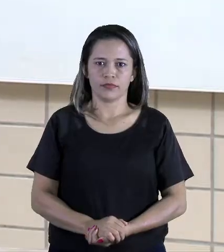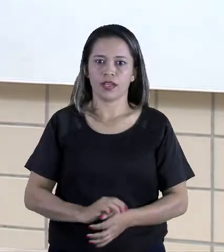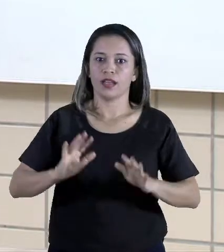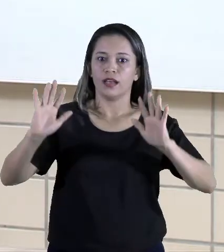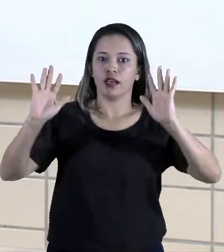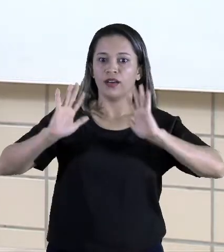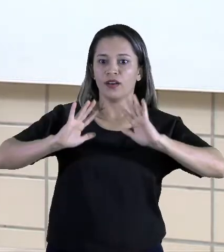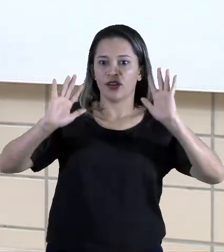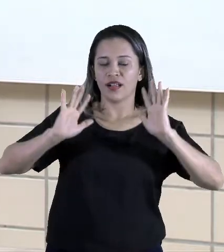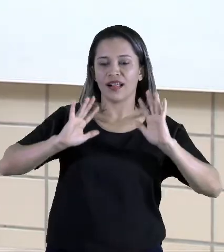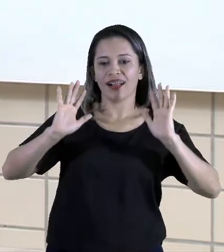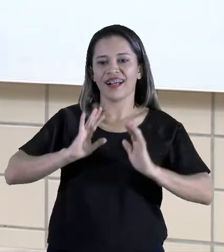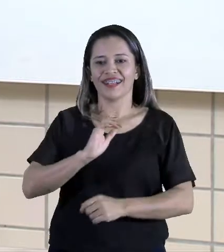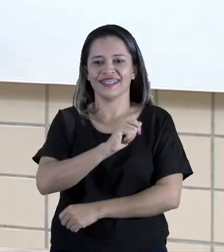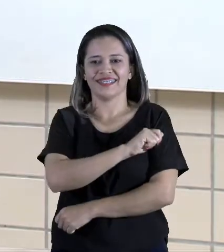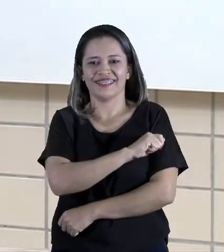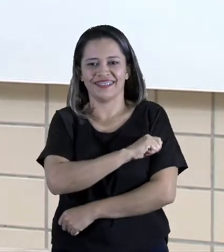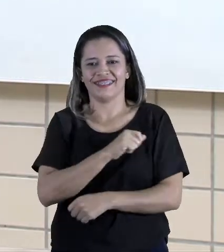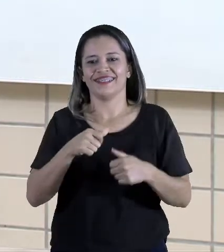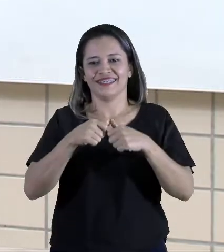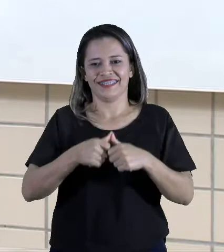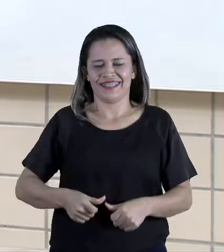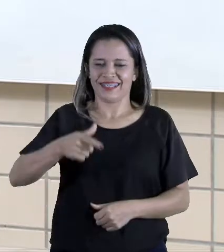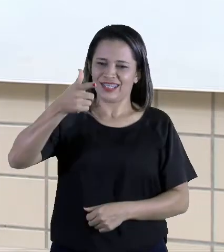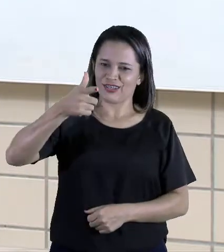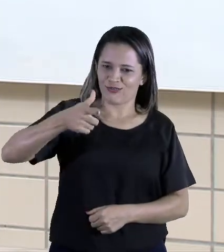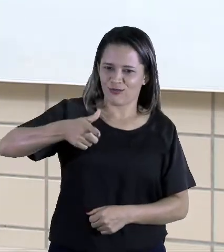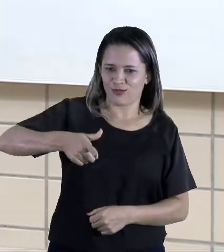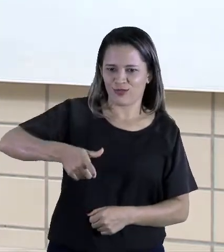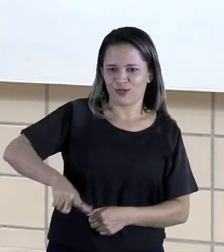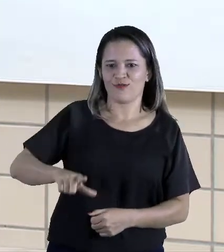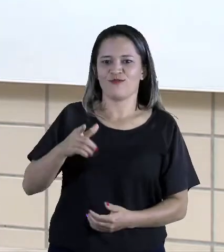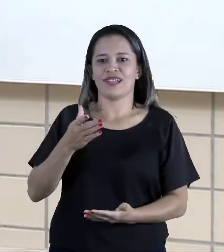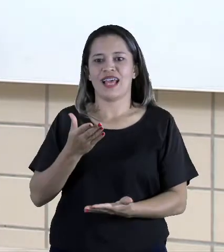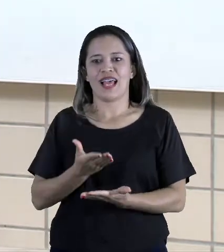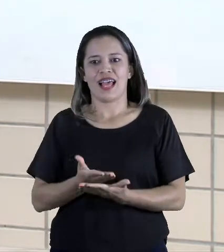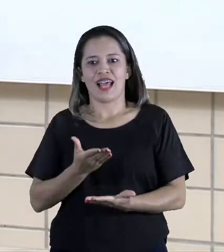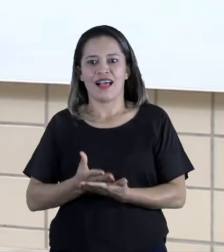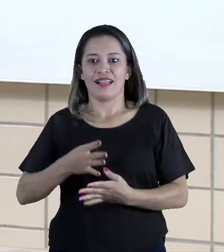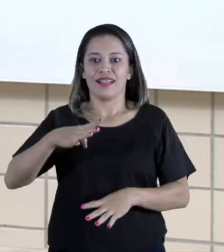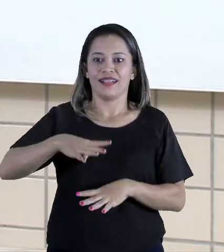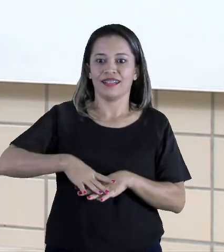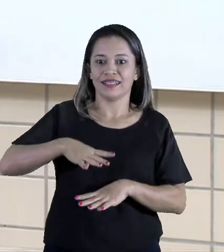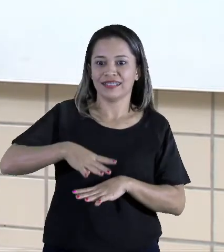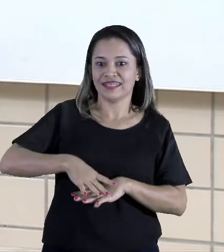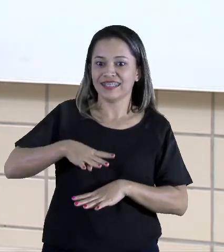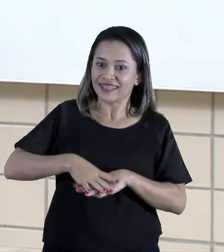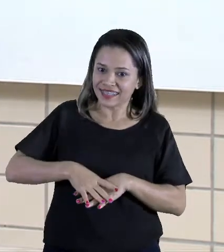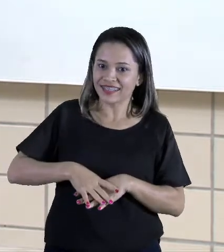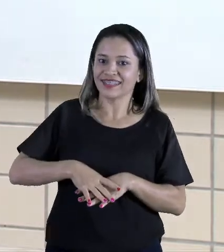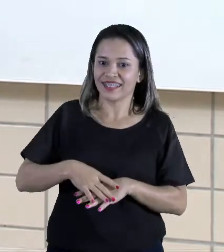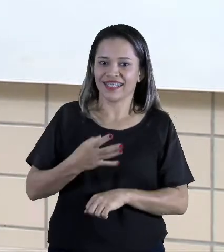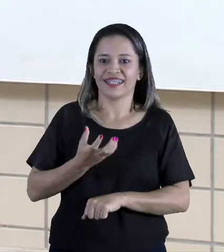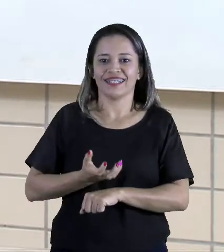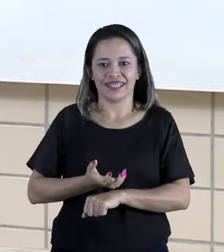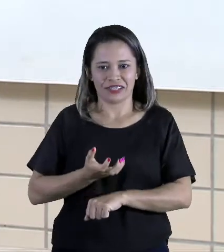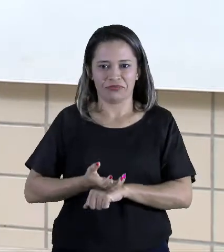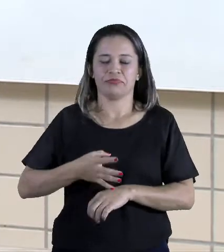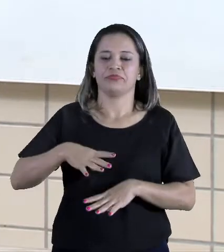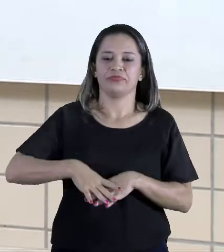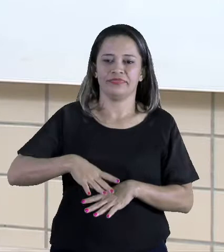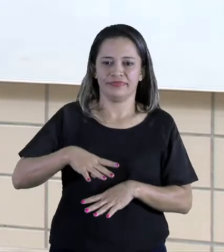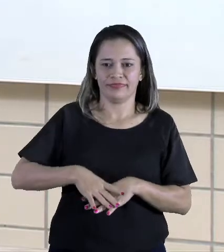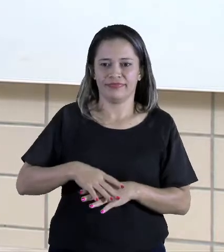Olá, alunos! Estamos aqui mais uma vez na nossa aula de matemática, nosso componente curricular de